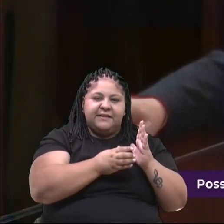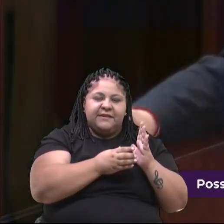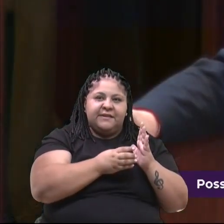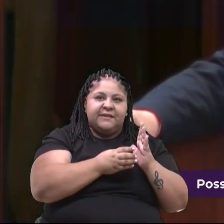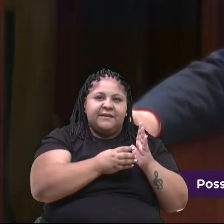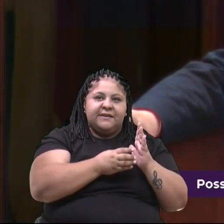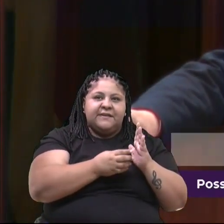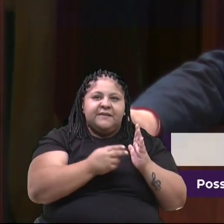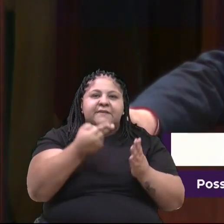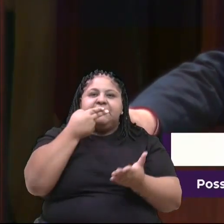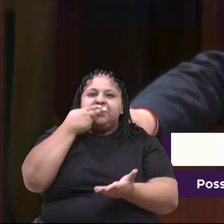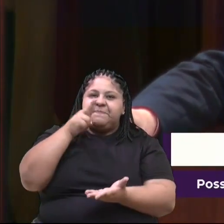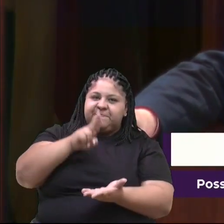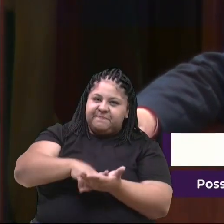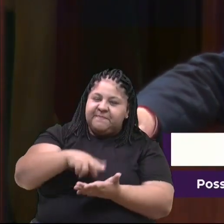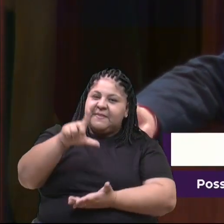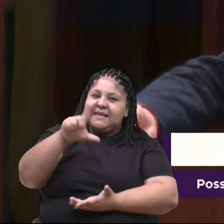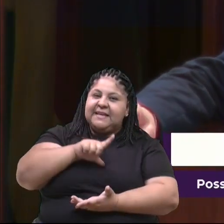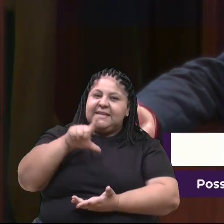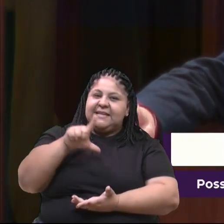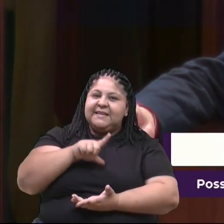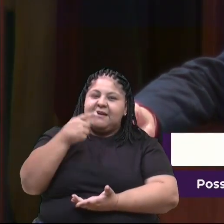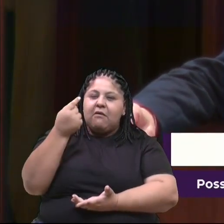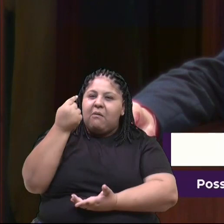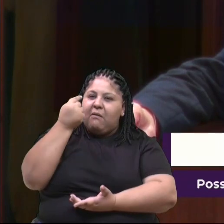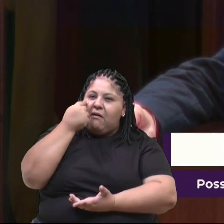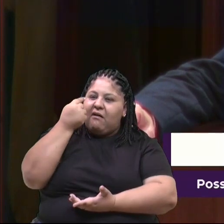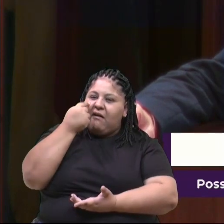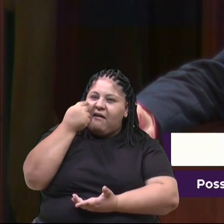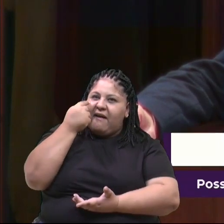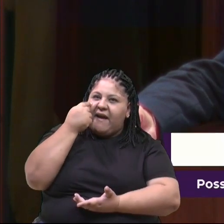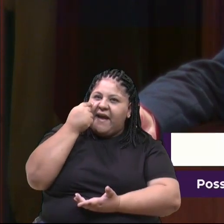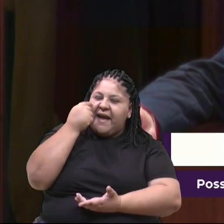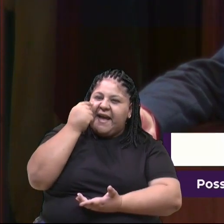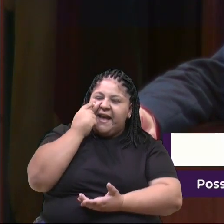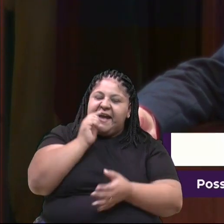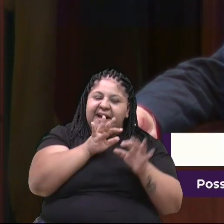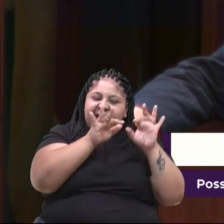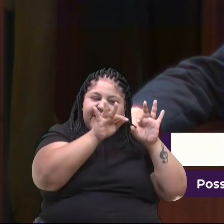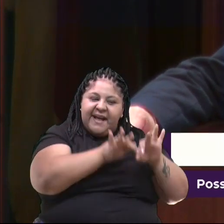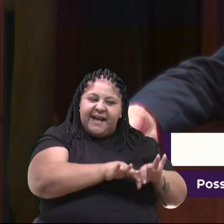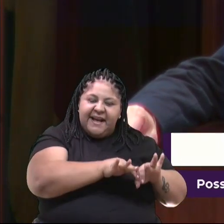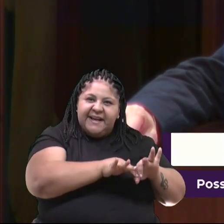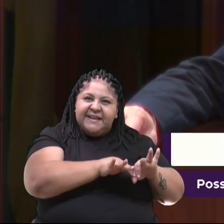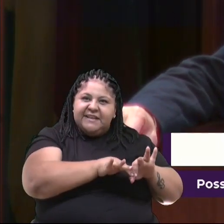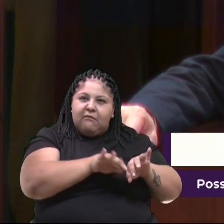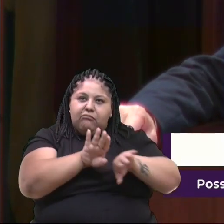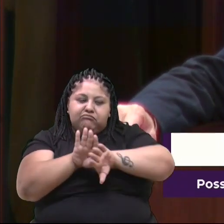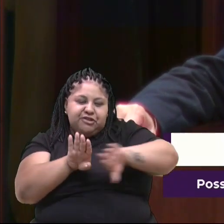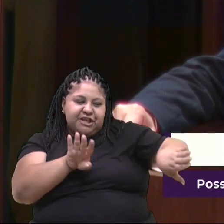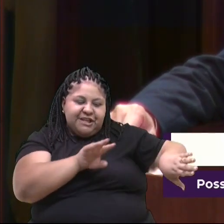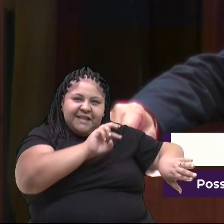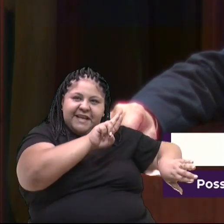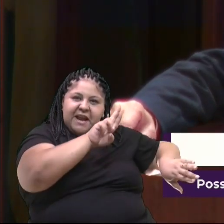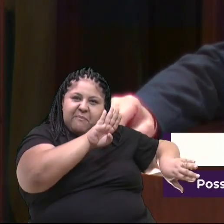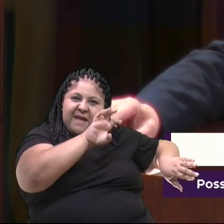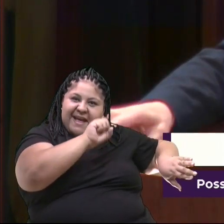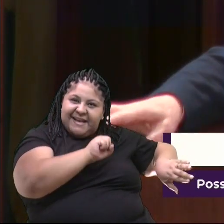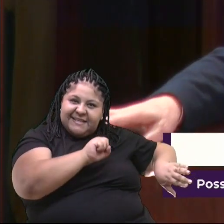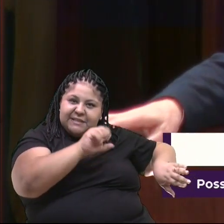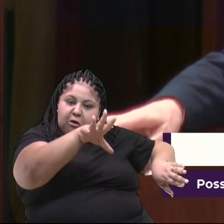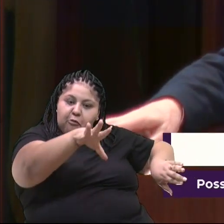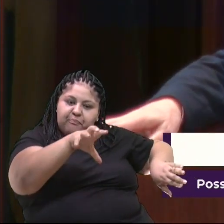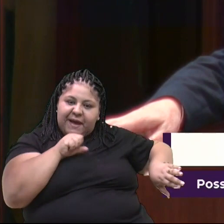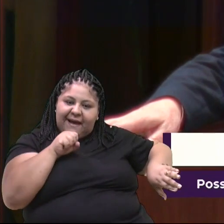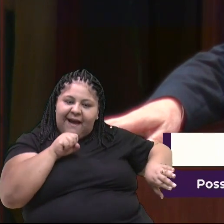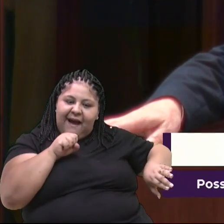Nerio Carteiro, que teve a visão de desfalcar a RBS e te puxar para o mundo político. Não é